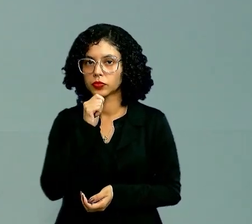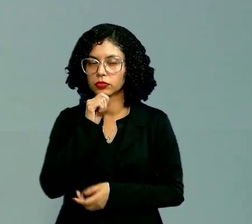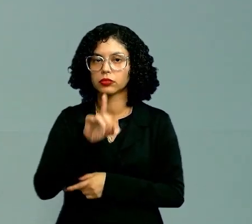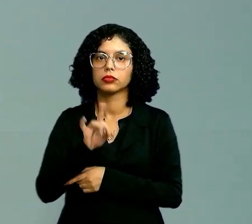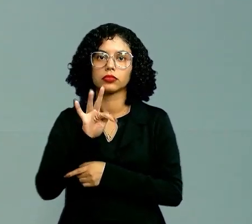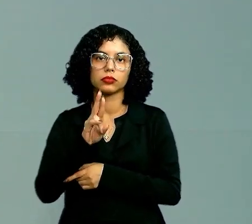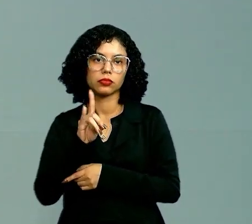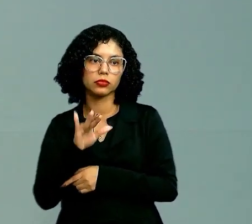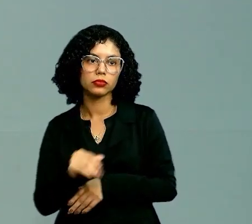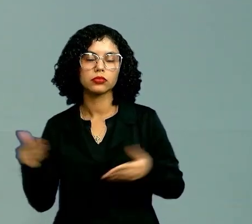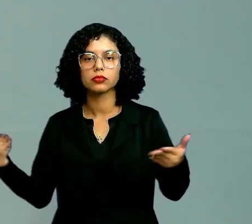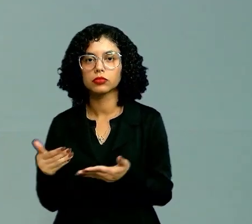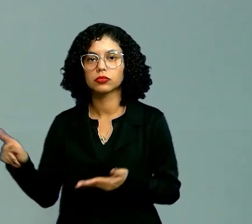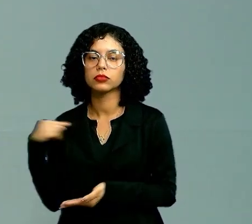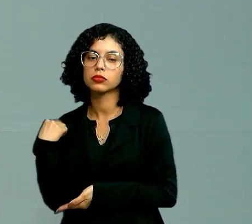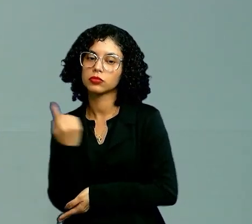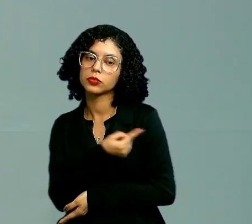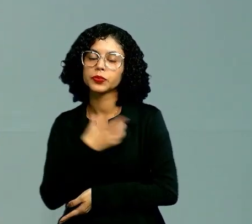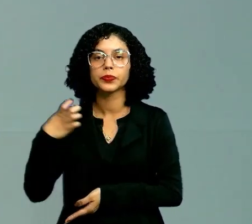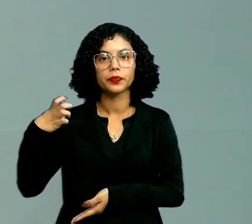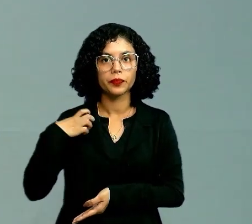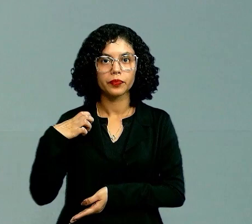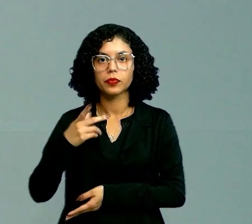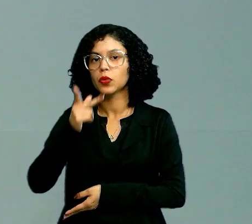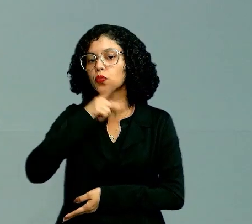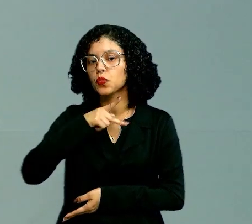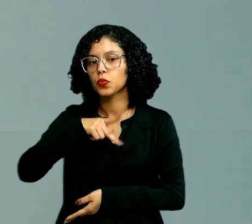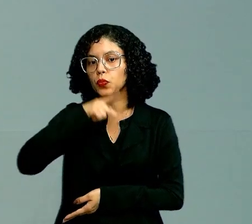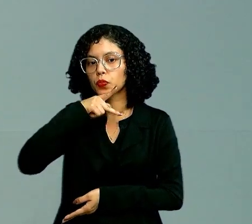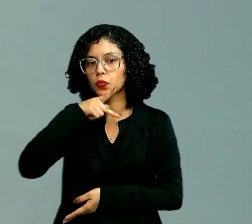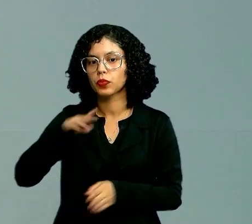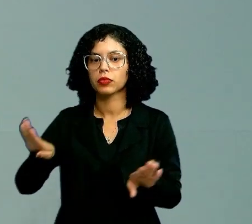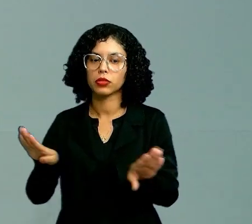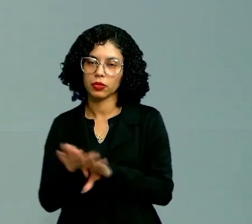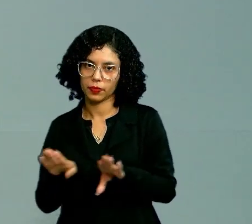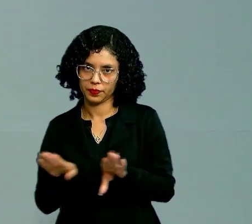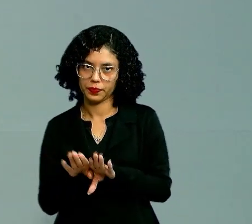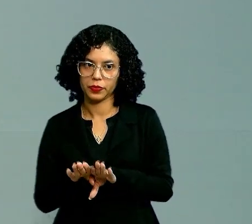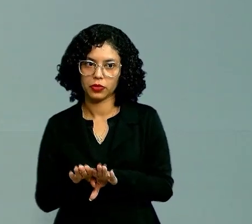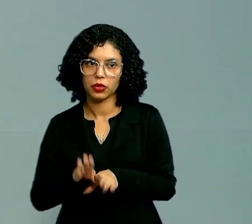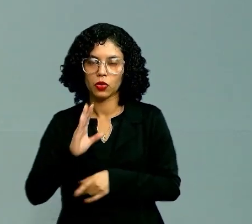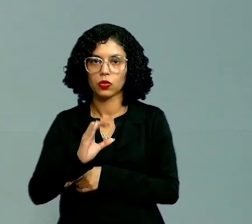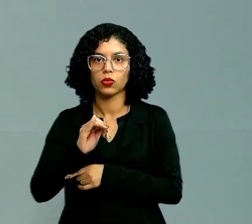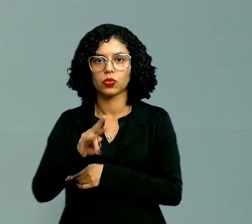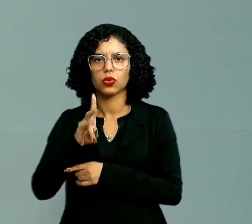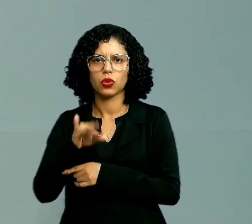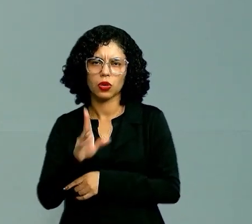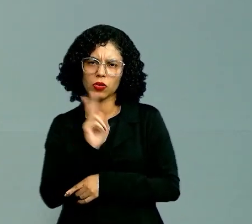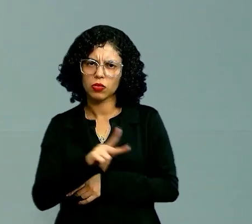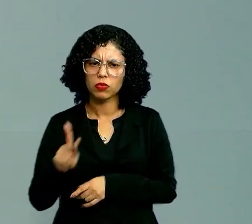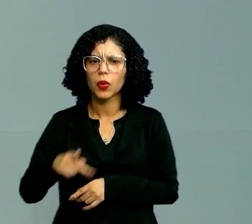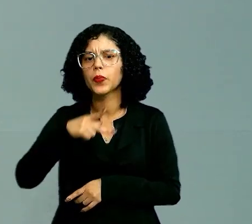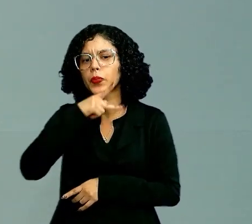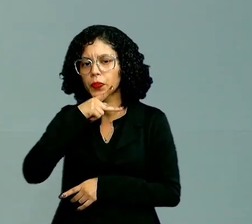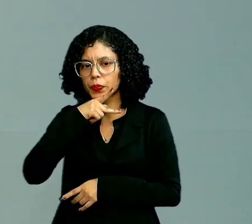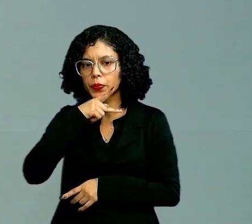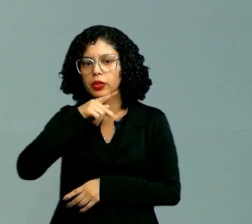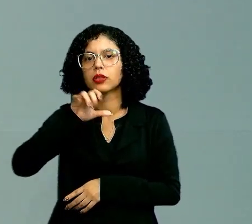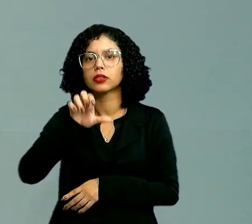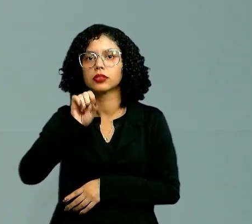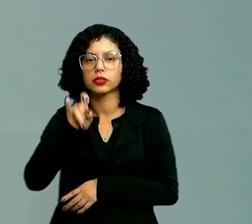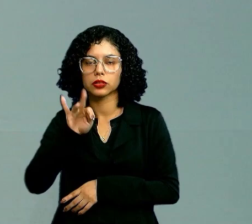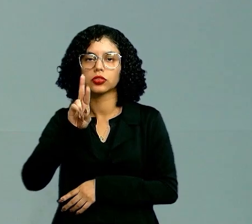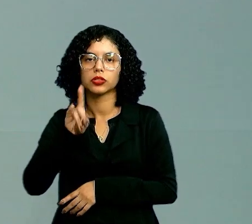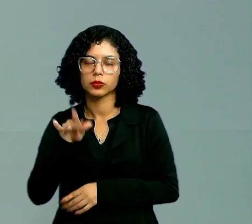hoje nós vamos tratar da ética no platonismo E no sinismo como é que é platonismo e sinismo